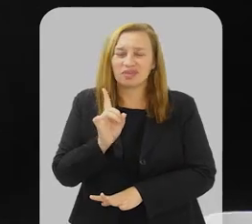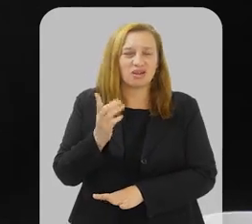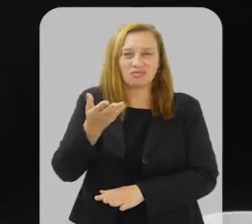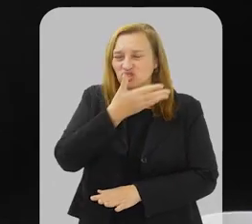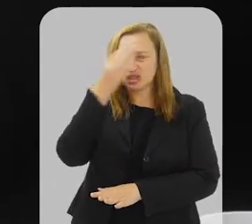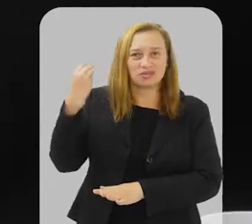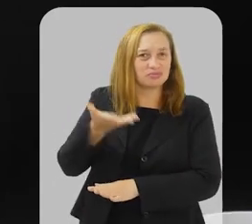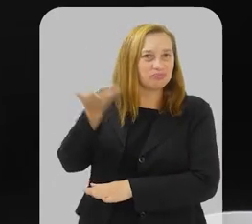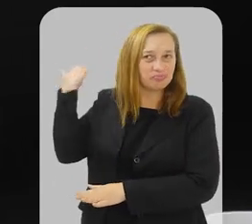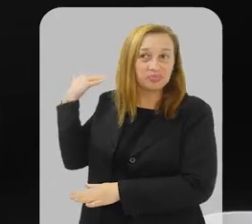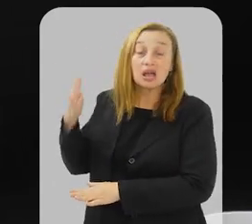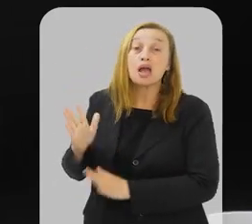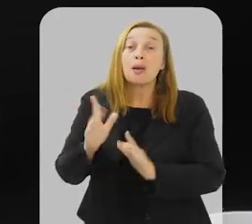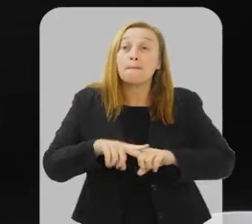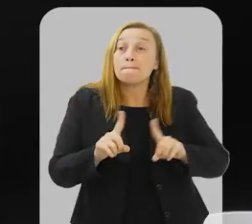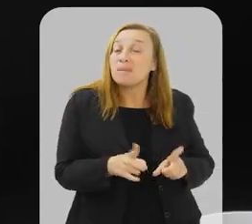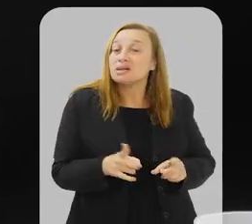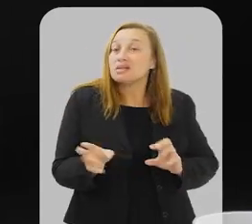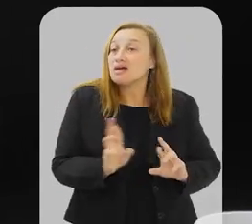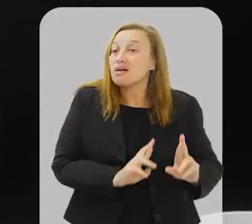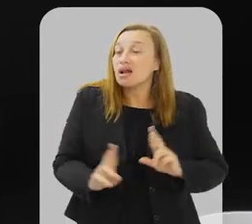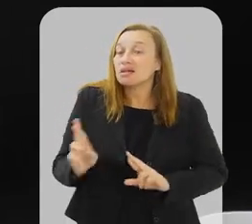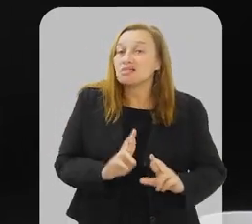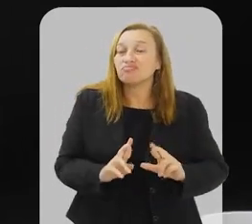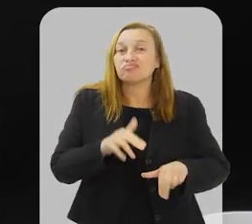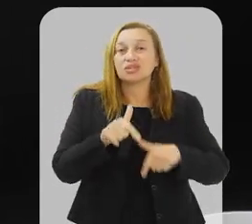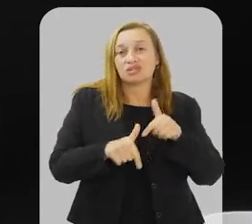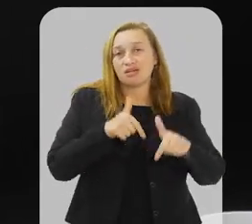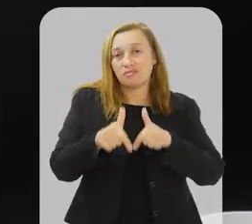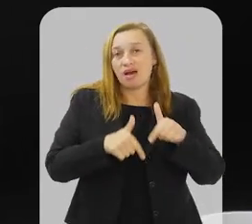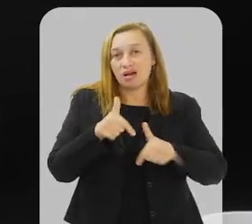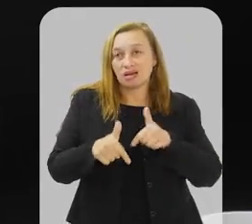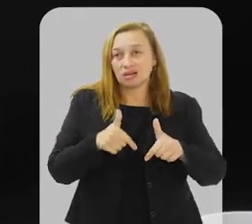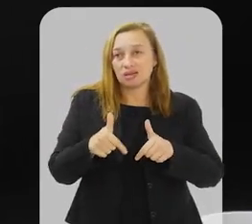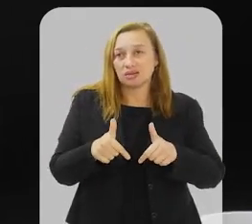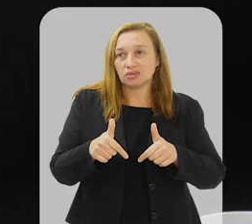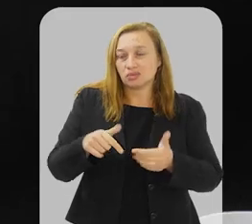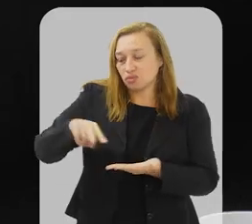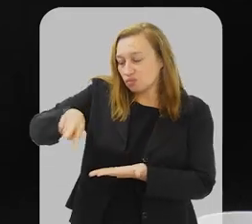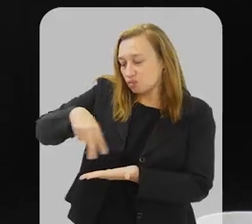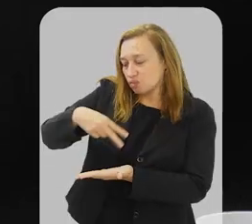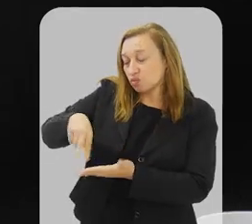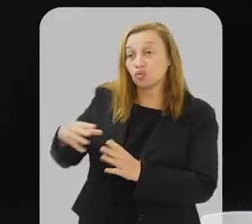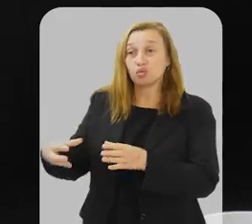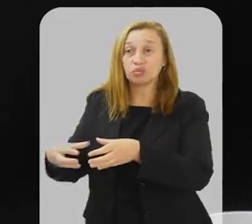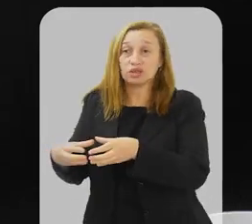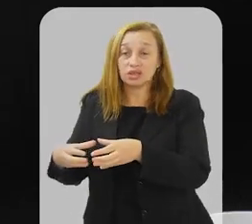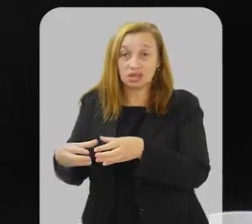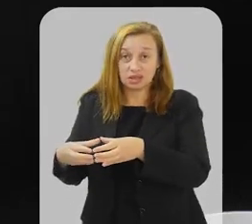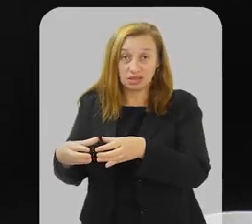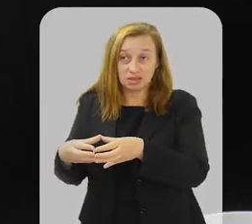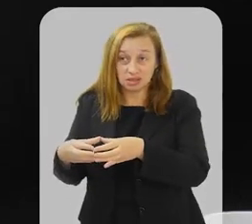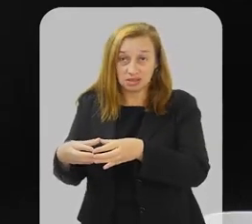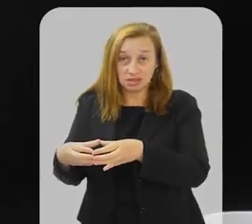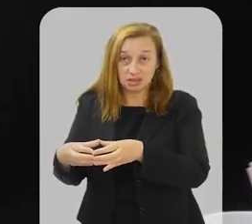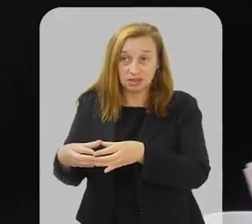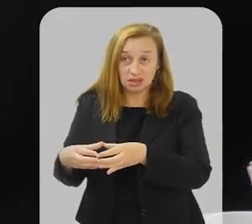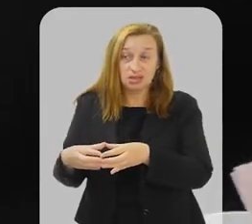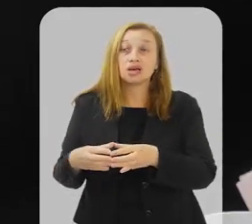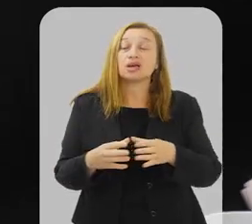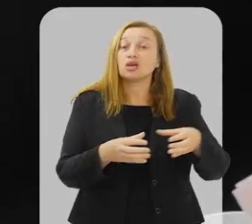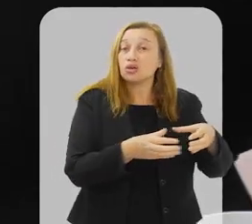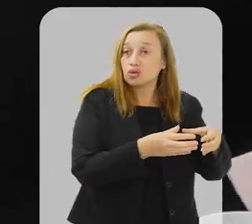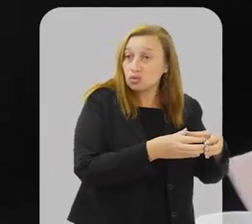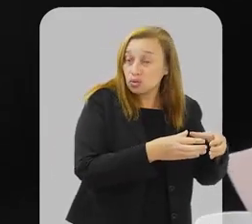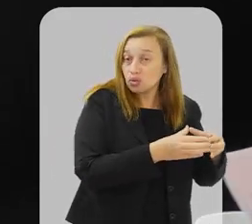Nossa isso ficou muito lá para trás mas tem tem a ver com a relação de trabalho com os meus bailarinos e com a escola eu